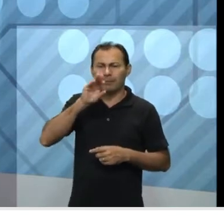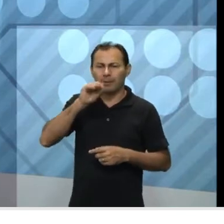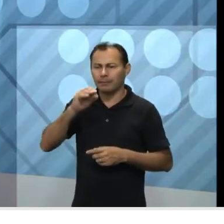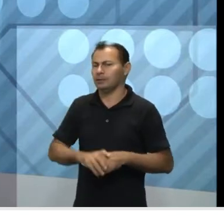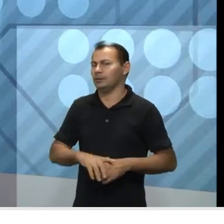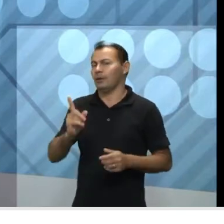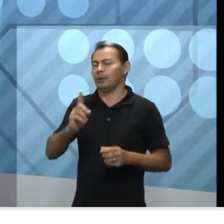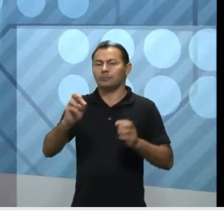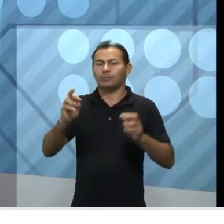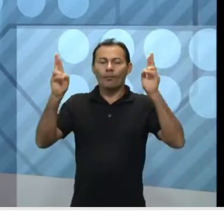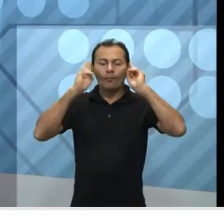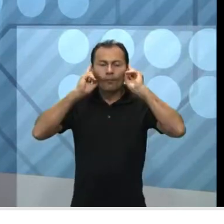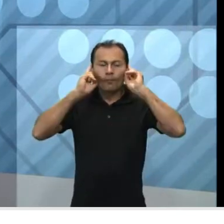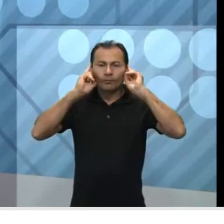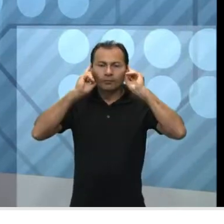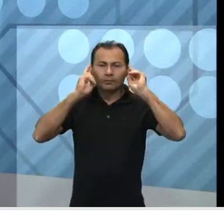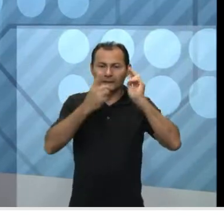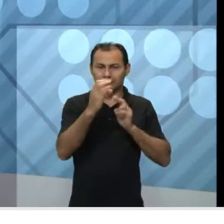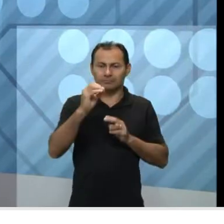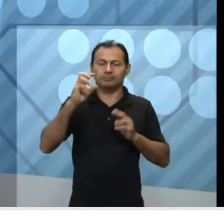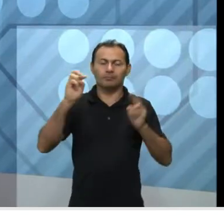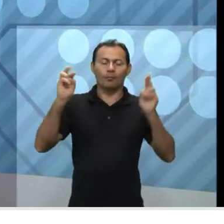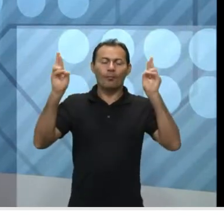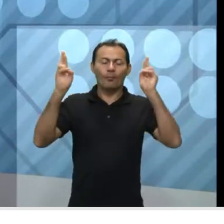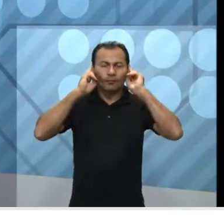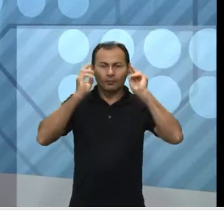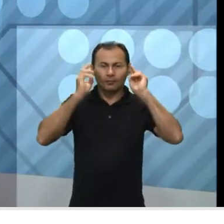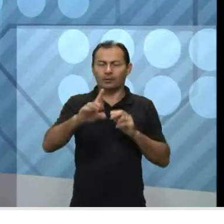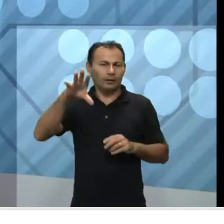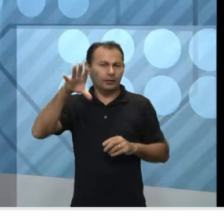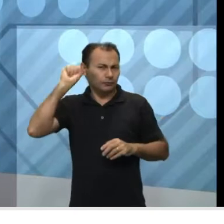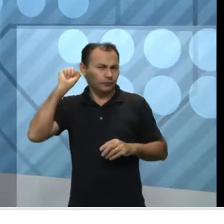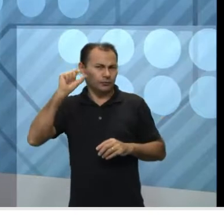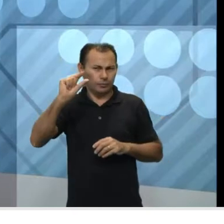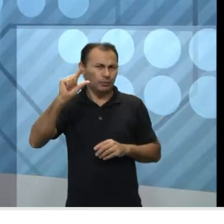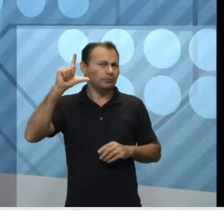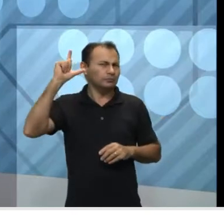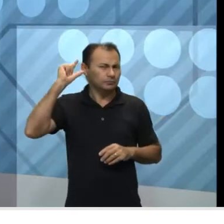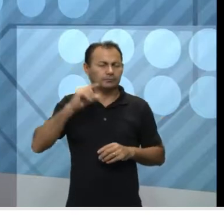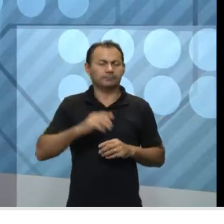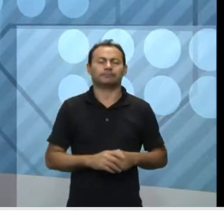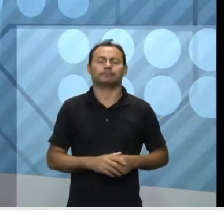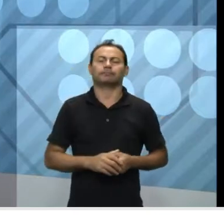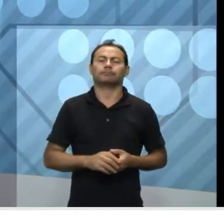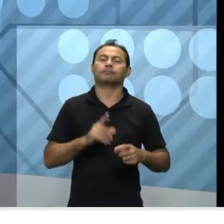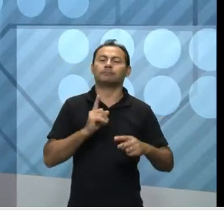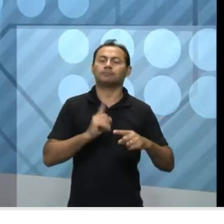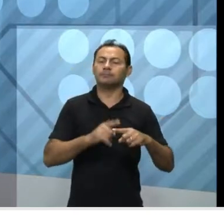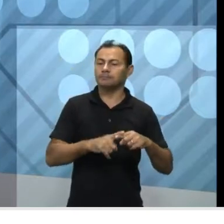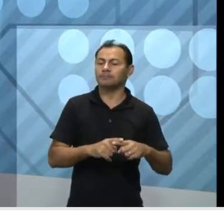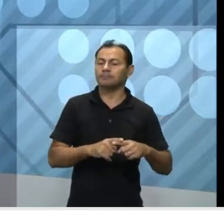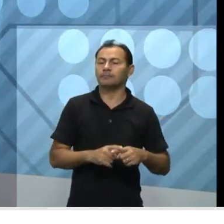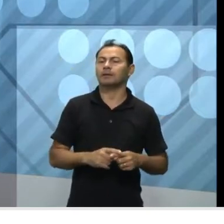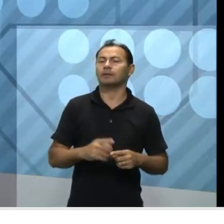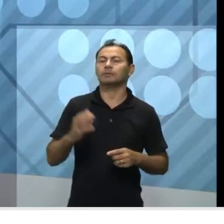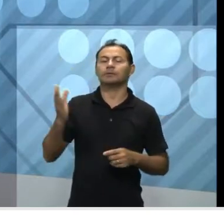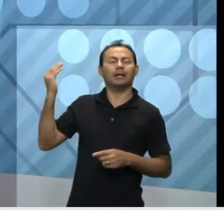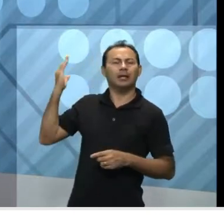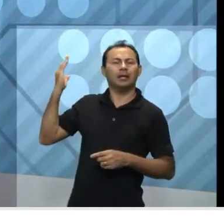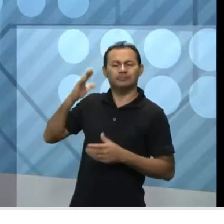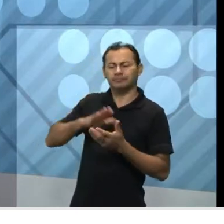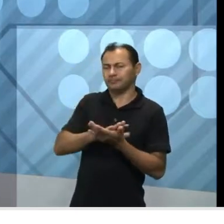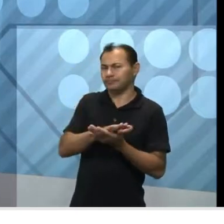perda acentuada, uma perda auditiva profunda, severa. Porque, em uma época que não haviam profissionais